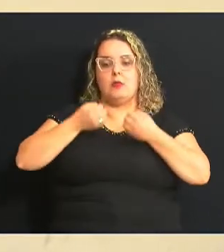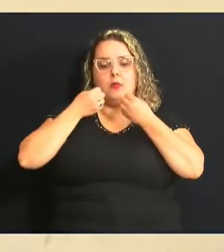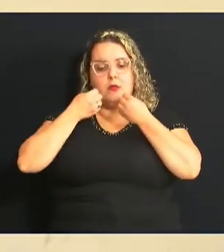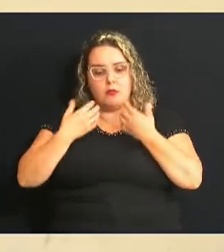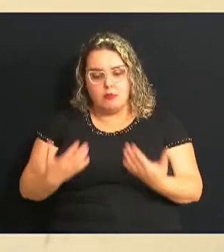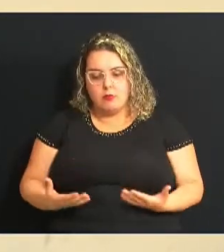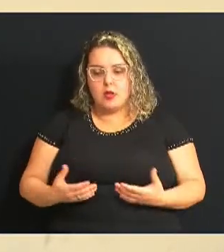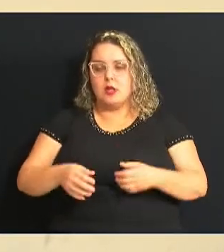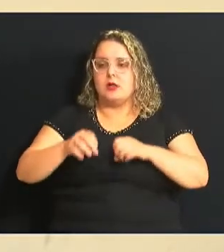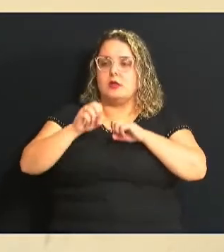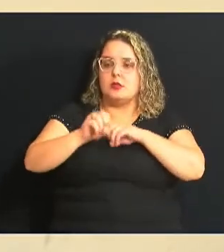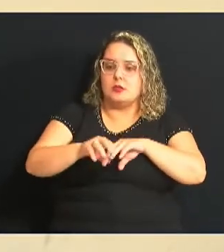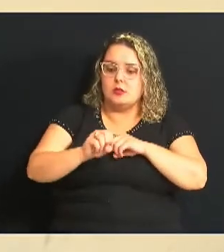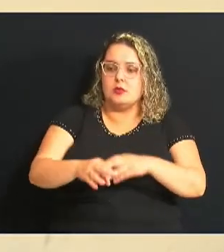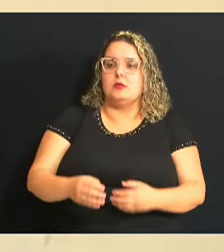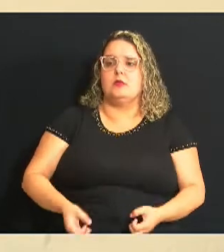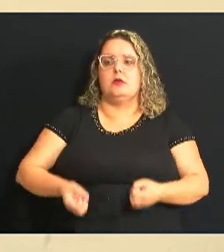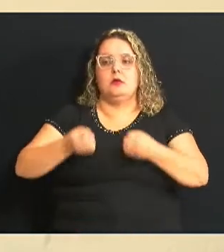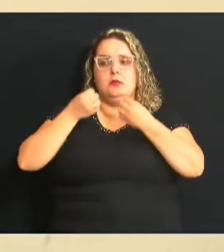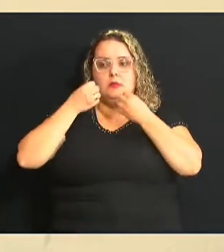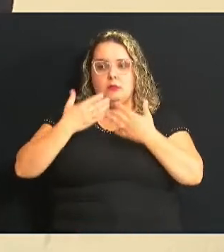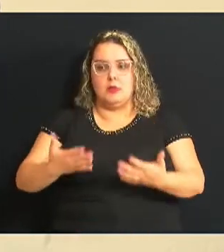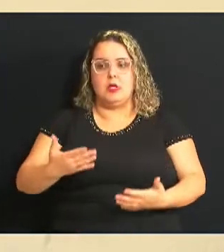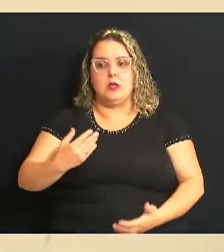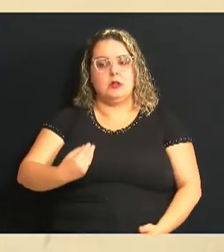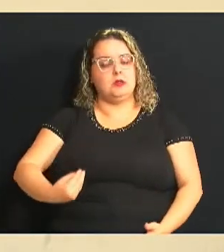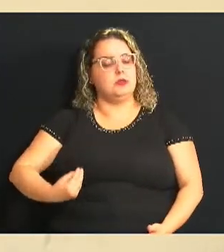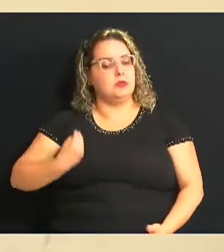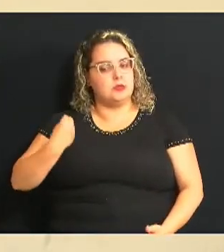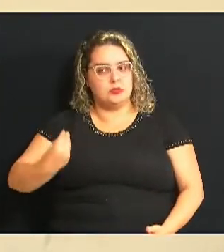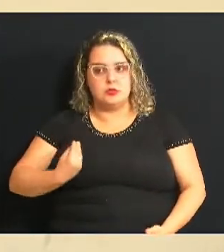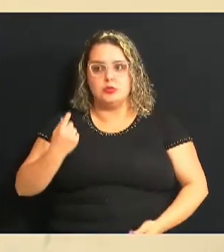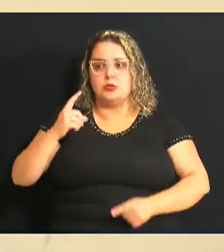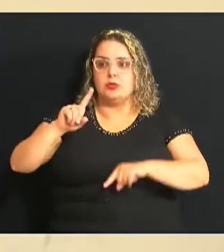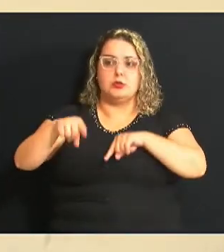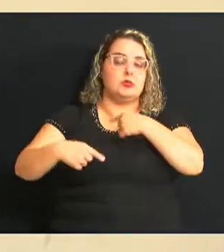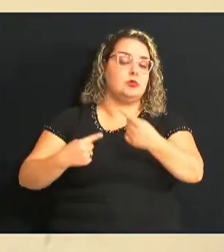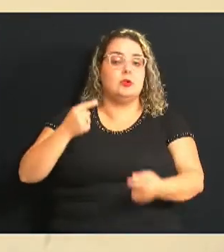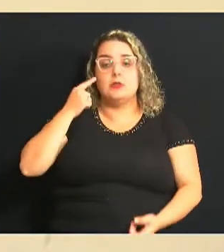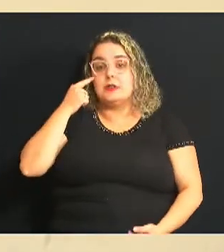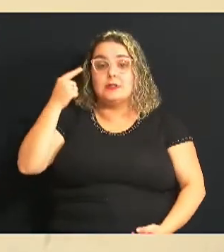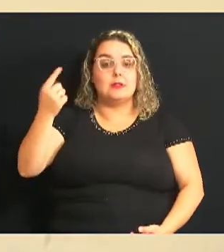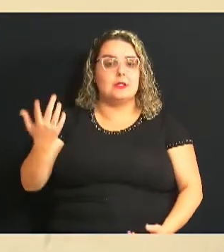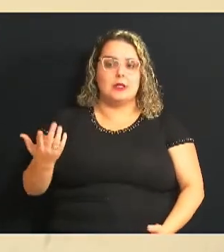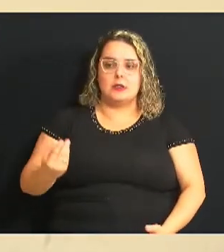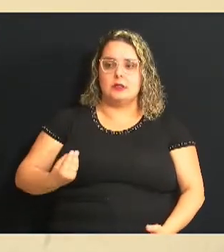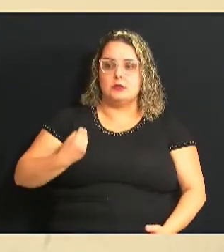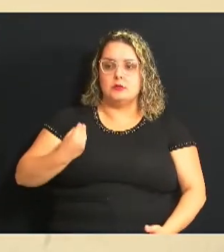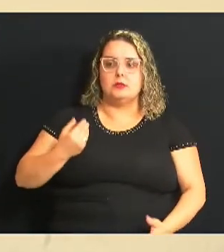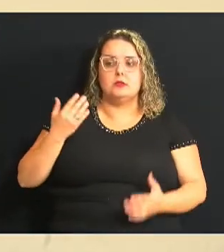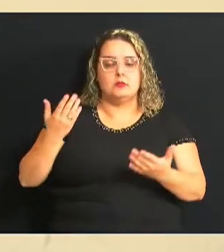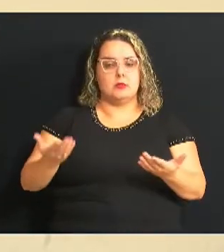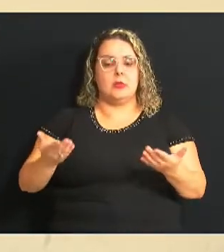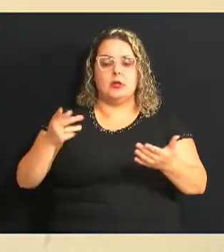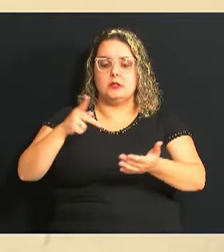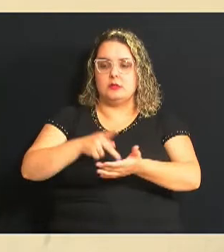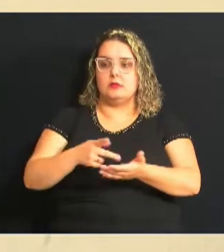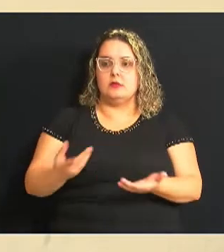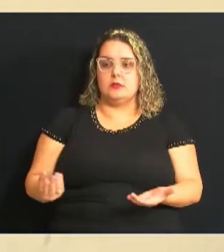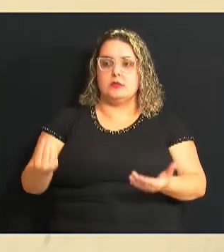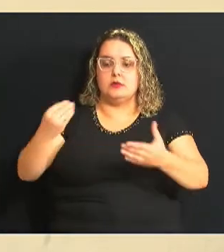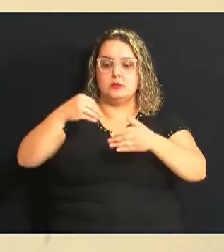formados, bem de vida, que poderiam estar em outra perspectiva, mas estão